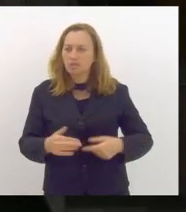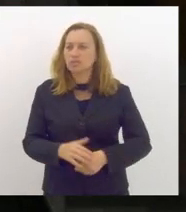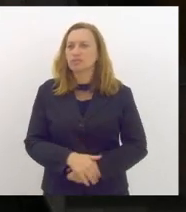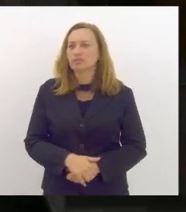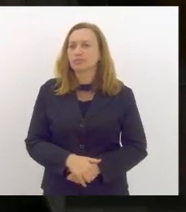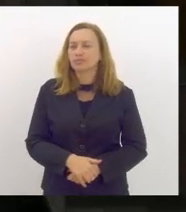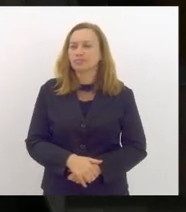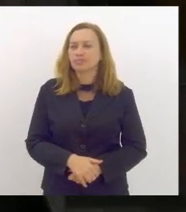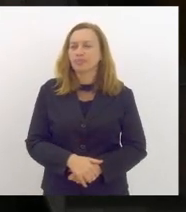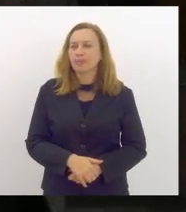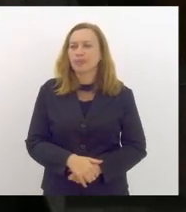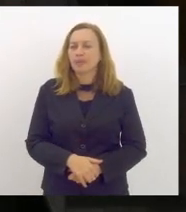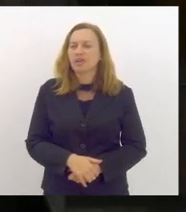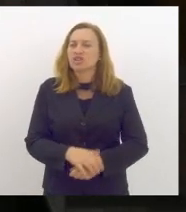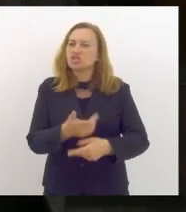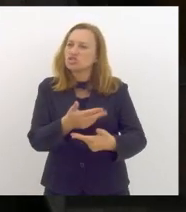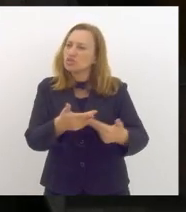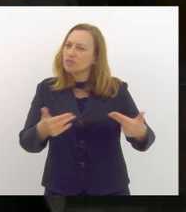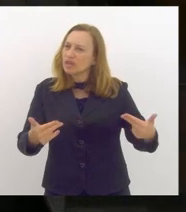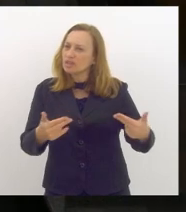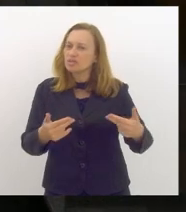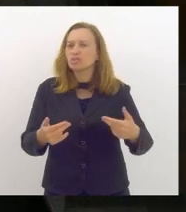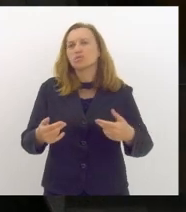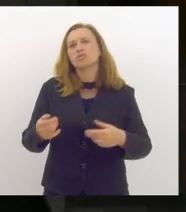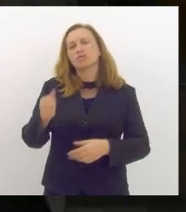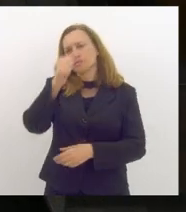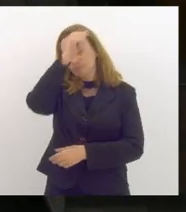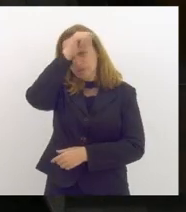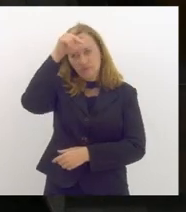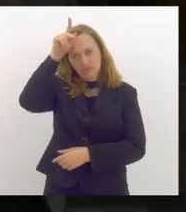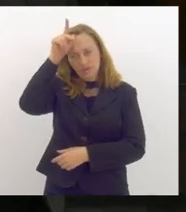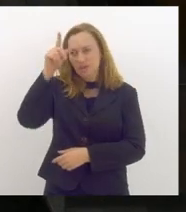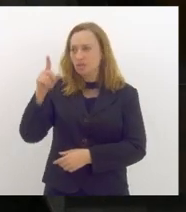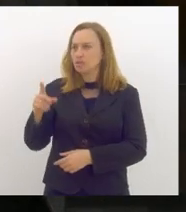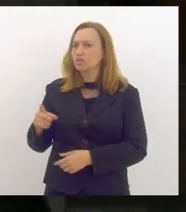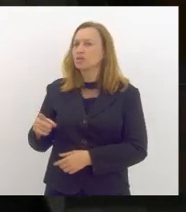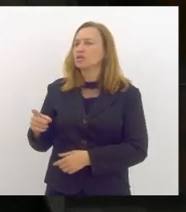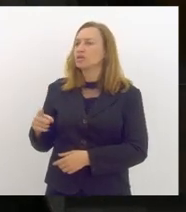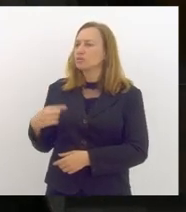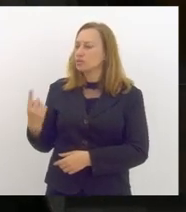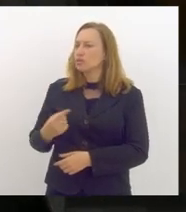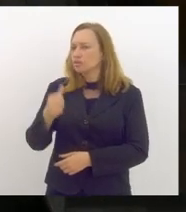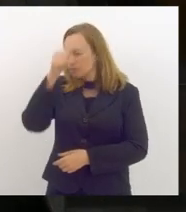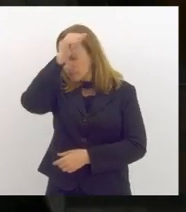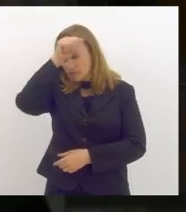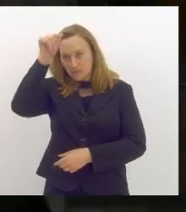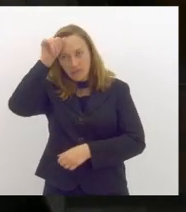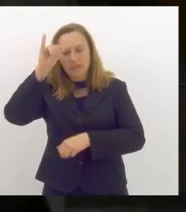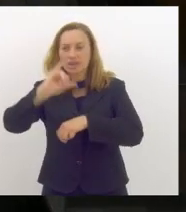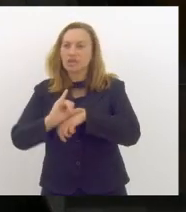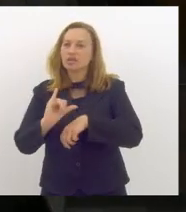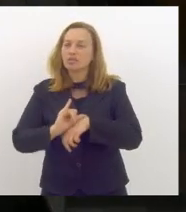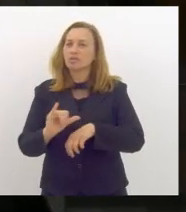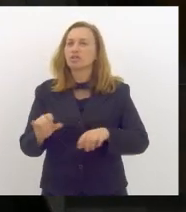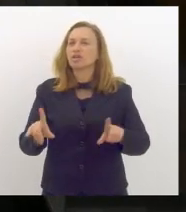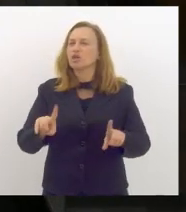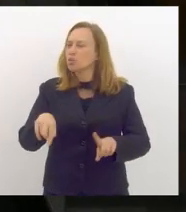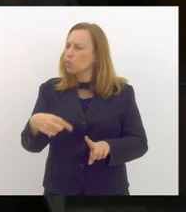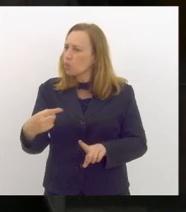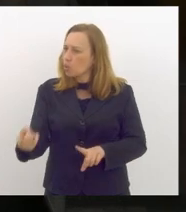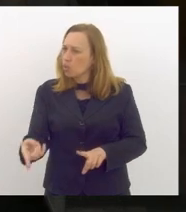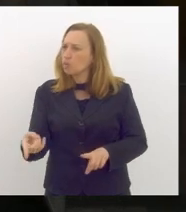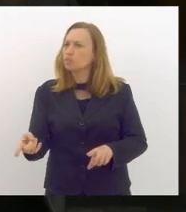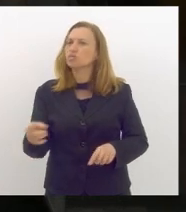governadores de diversos prefeitos em Cruzeiro e o nosso prefeito da capital diversos